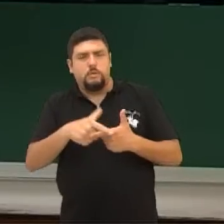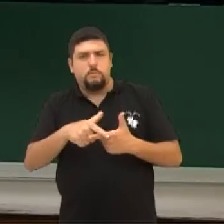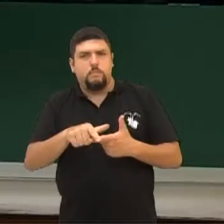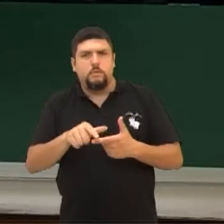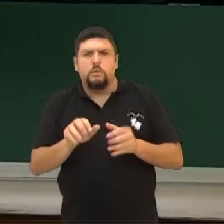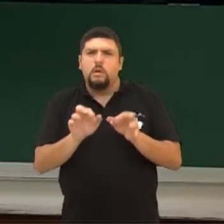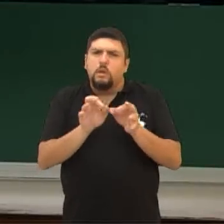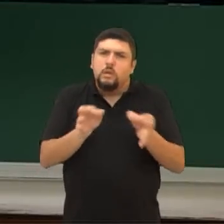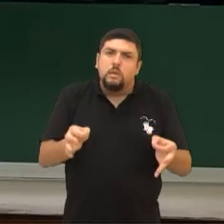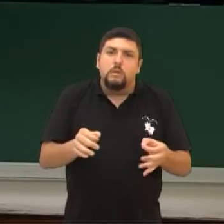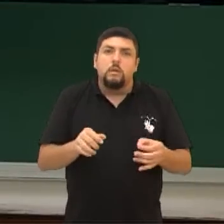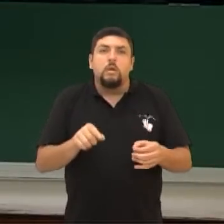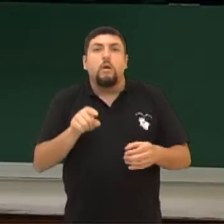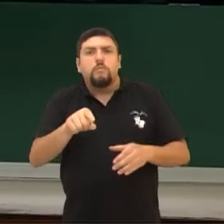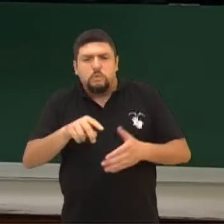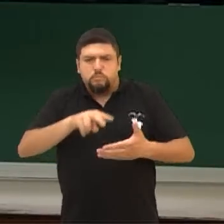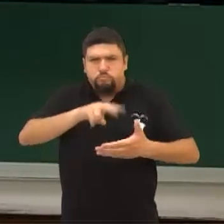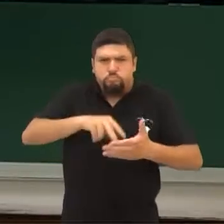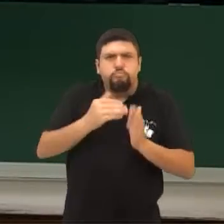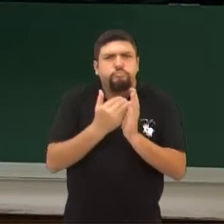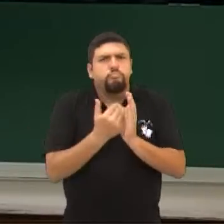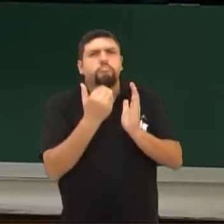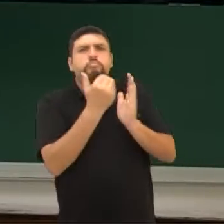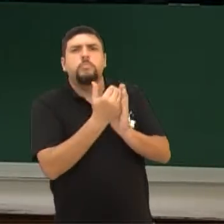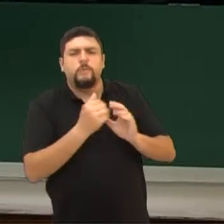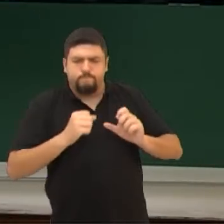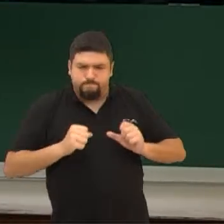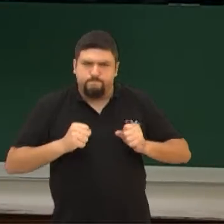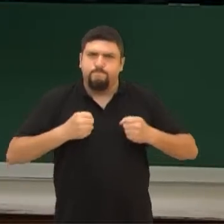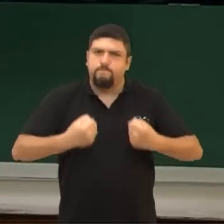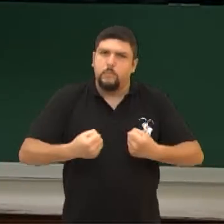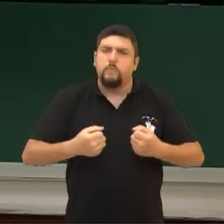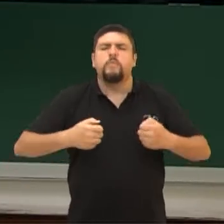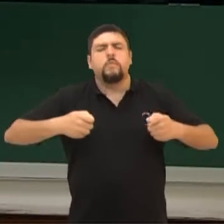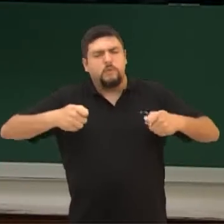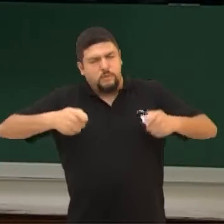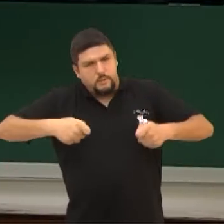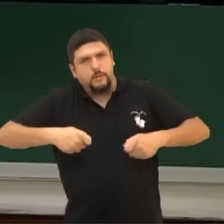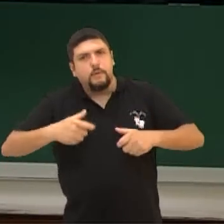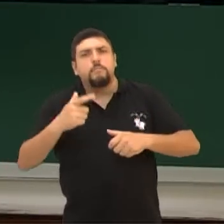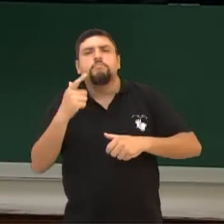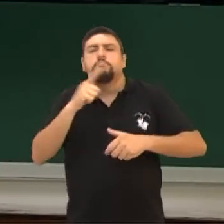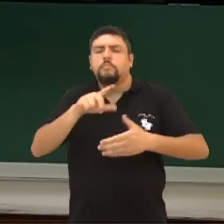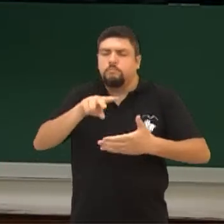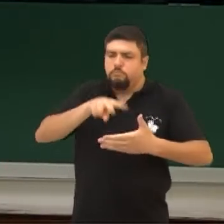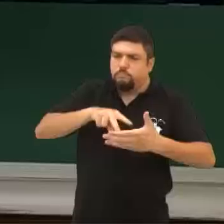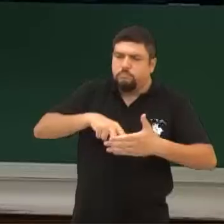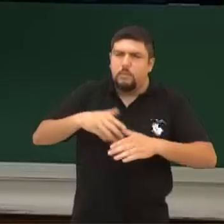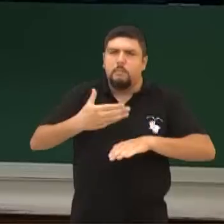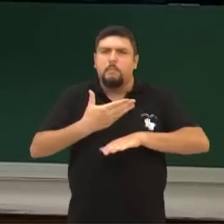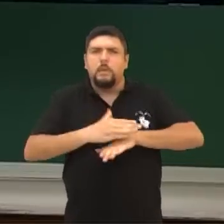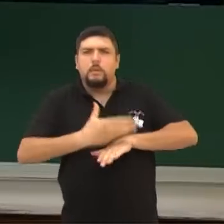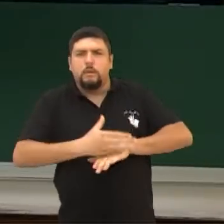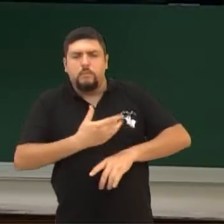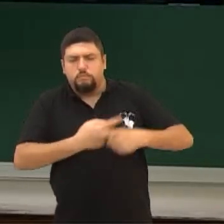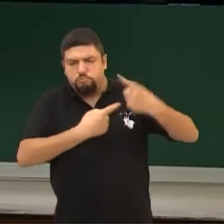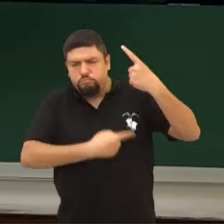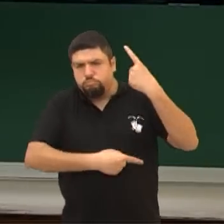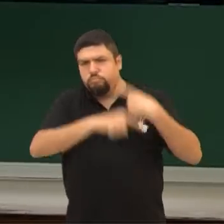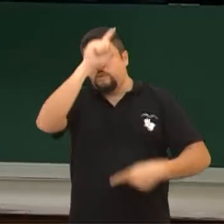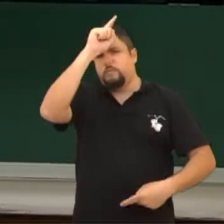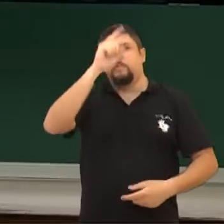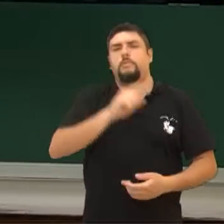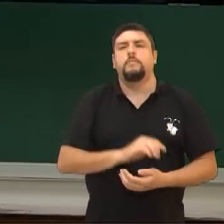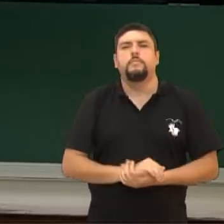É simples, é só ler um pouquinho mais, se dedicar um pouquinho mais, você já resolve essa barreira. Não tem problema, é só